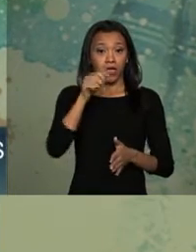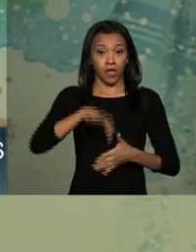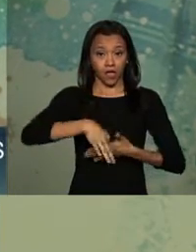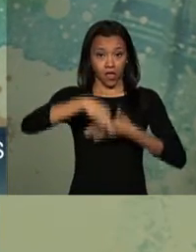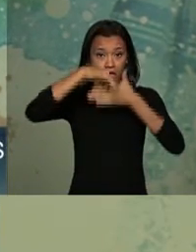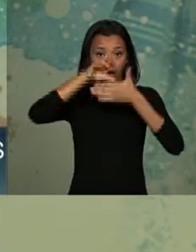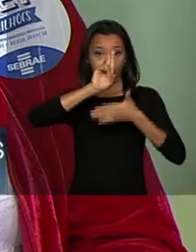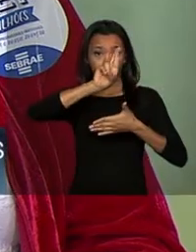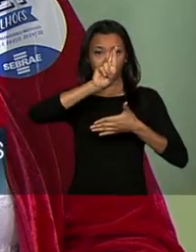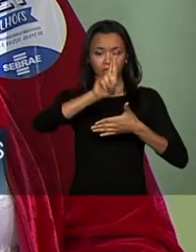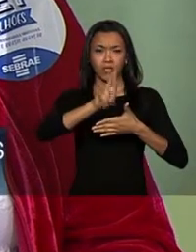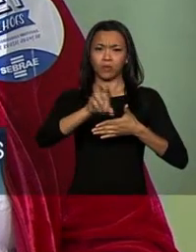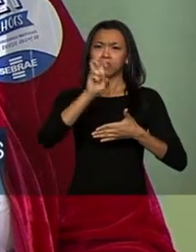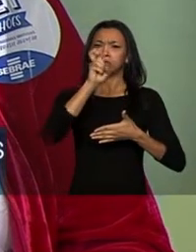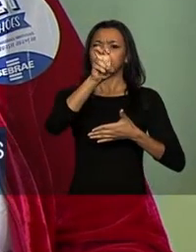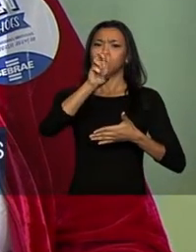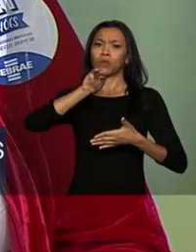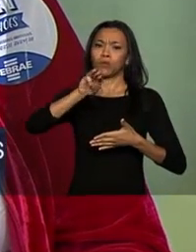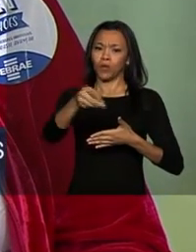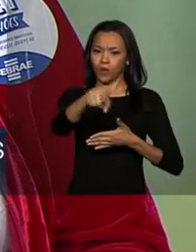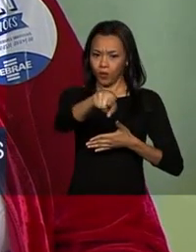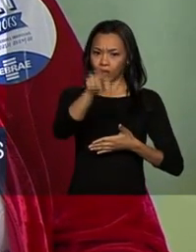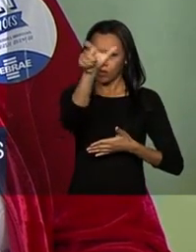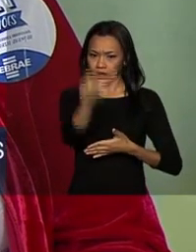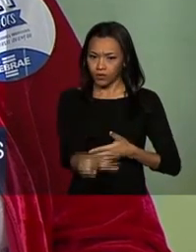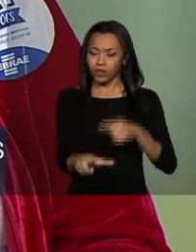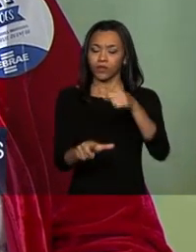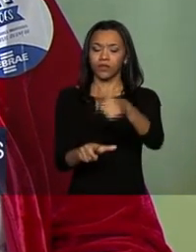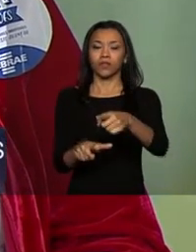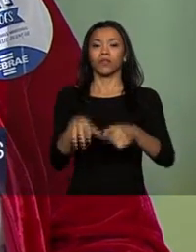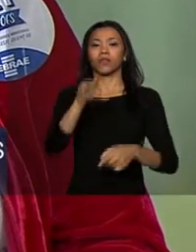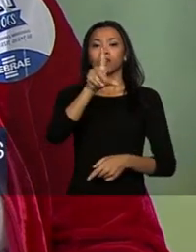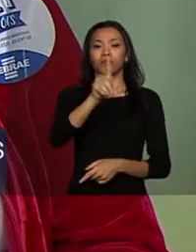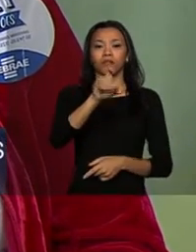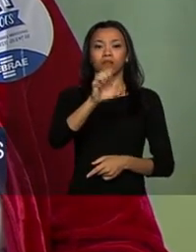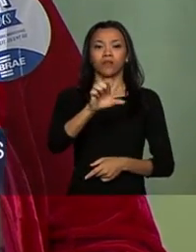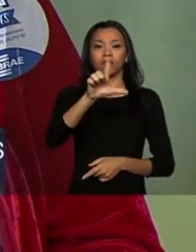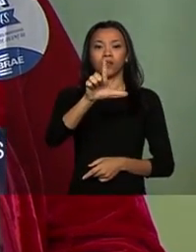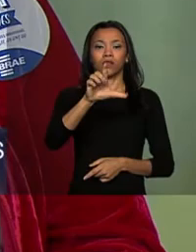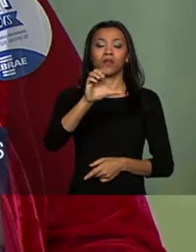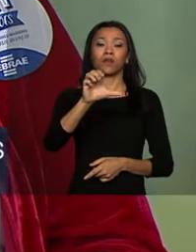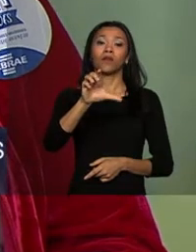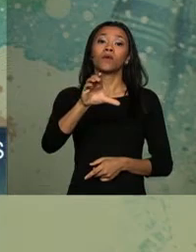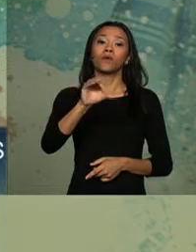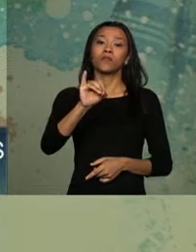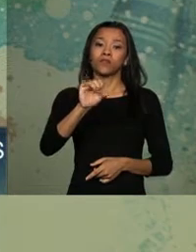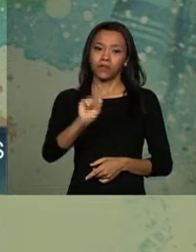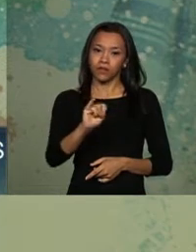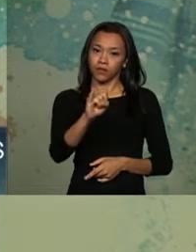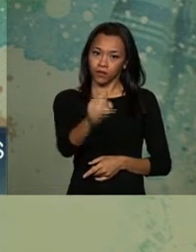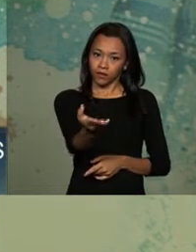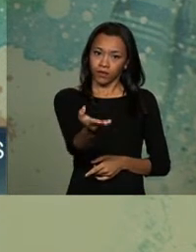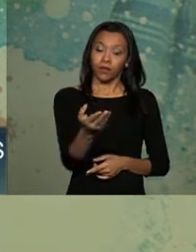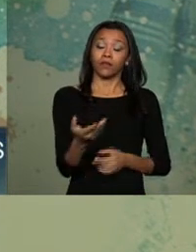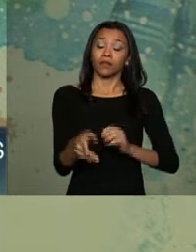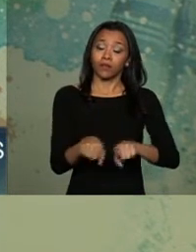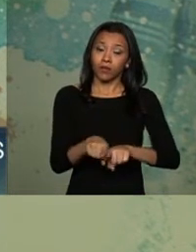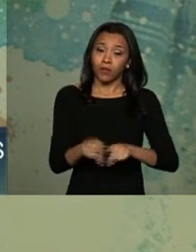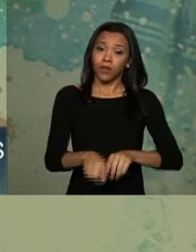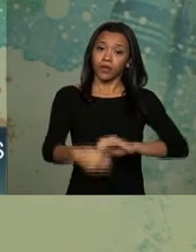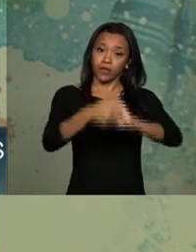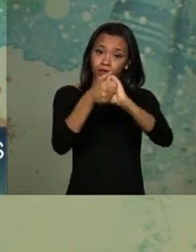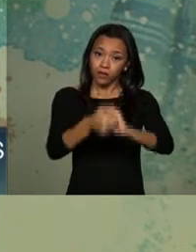MEIs, dona Delcy Lutz. Quero saudar ao nosso querido amigo,